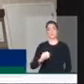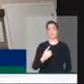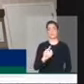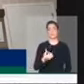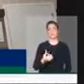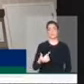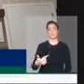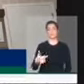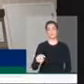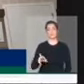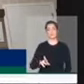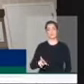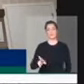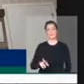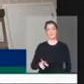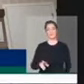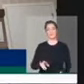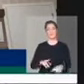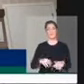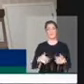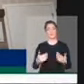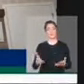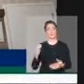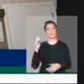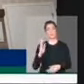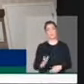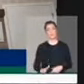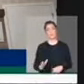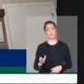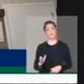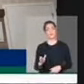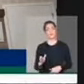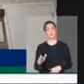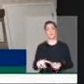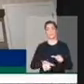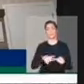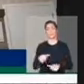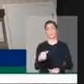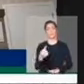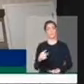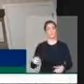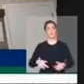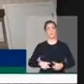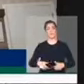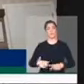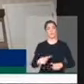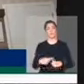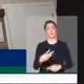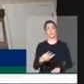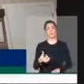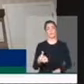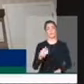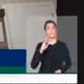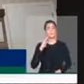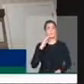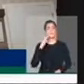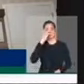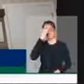reais está para o deputado o brasil saiu do mapa da fome porque 36 milhões de pessoas deixaram